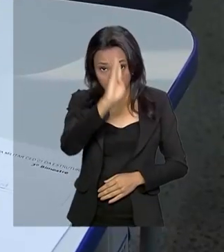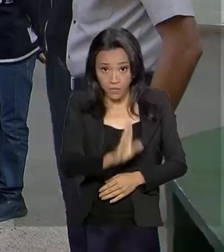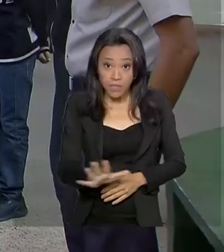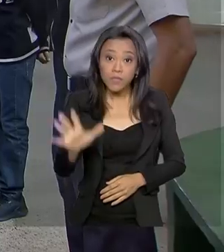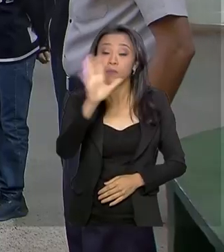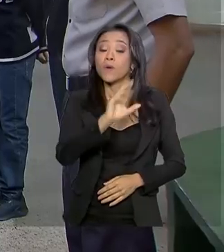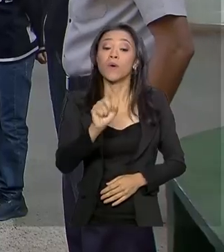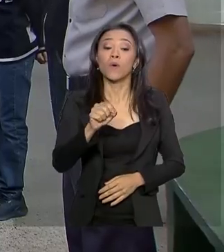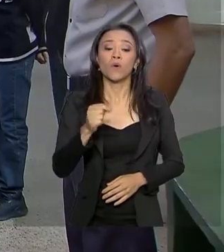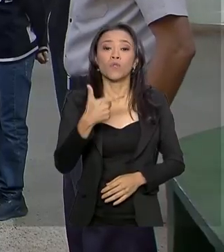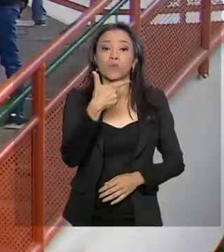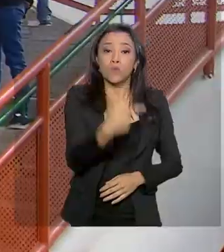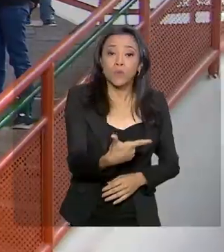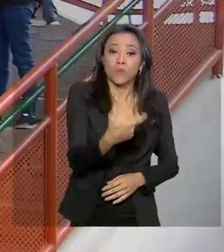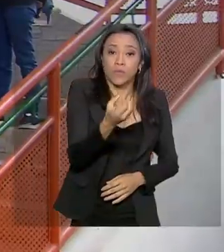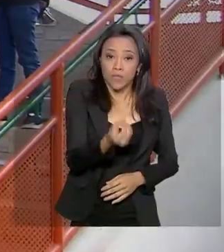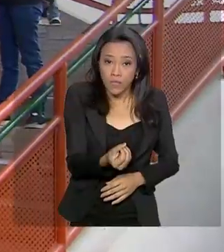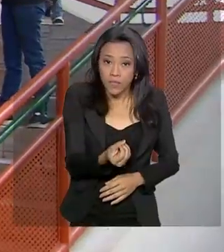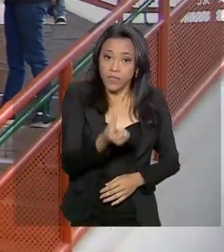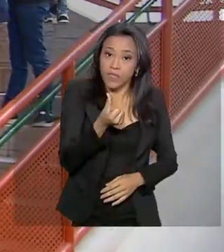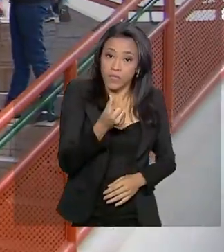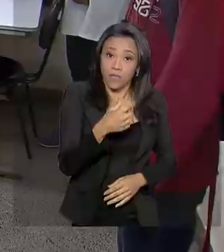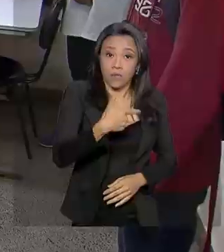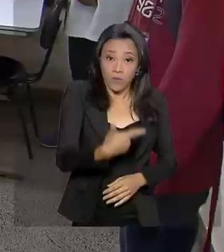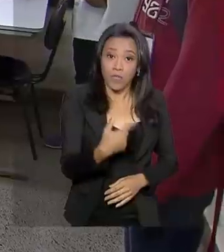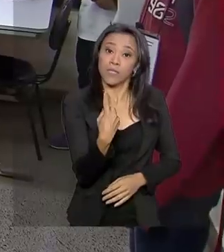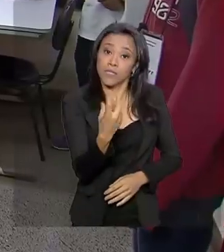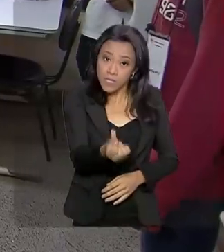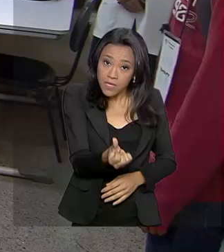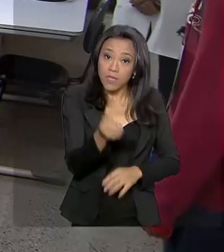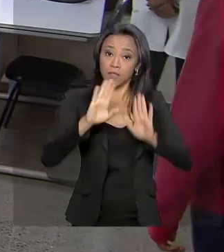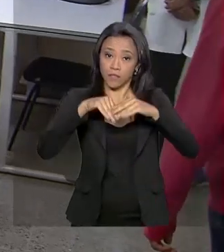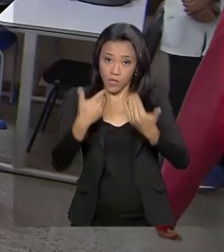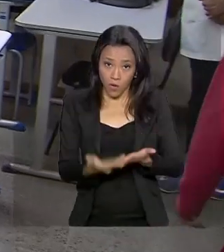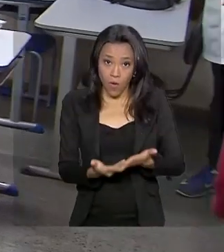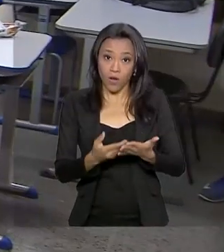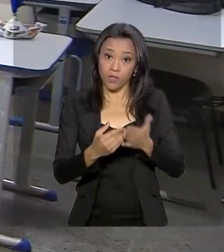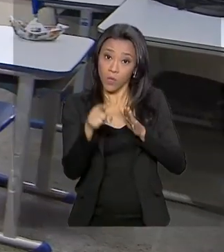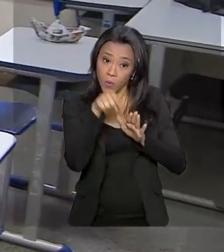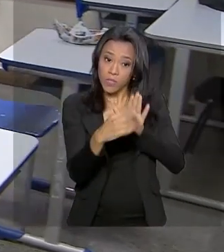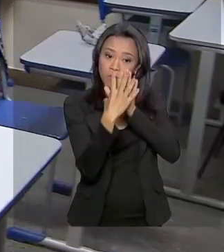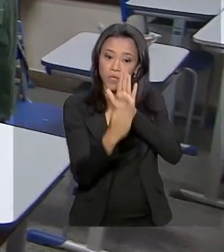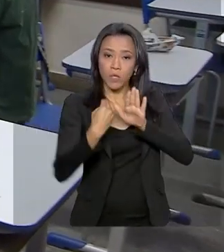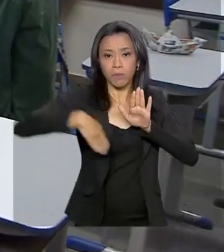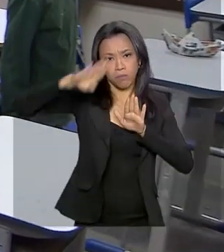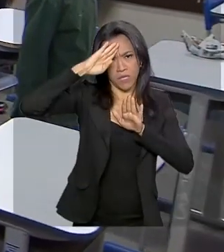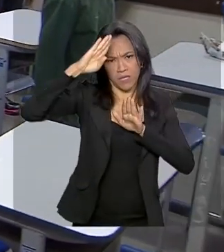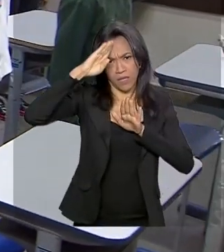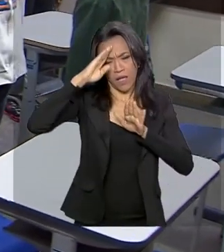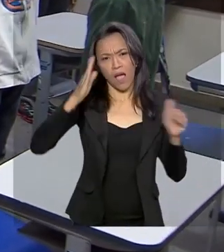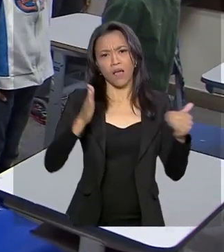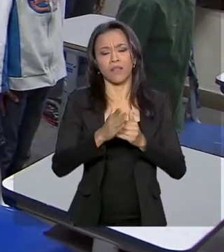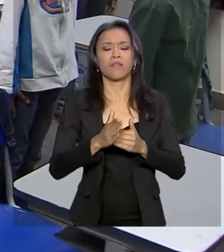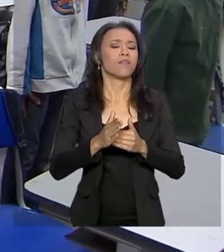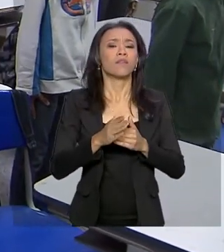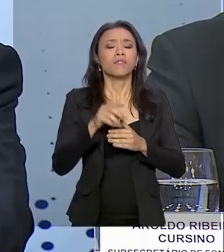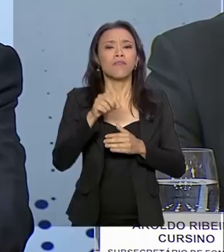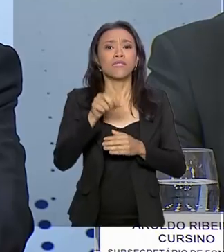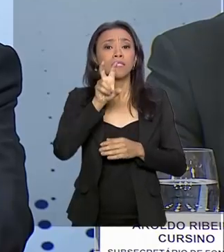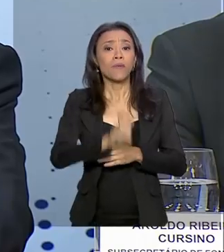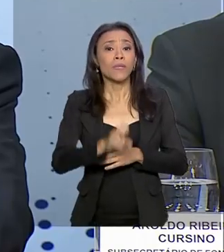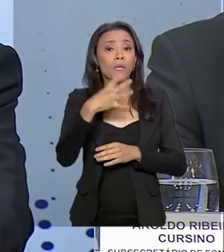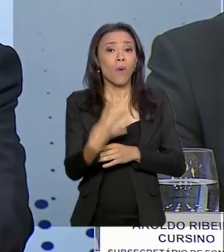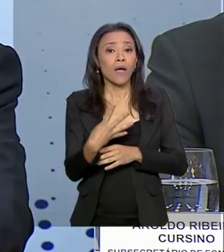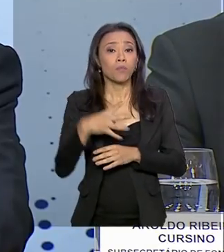implantar 216 escolas neste modelo até 2023. Serão implantadas 54 por ano.